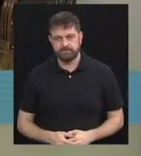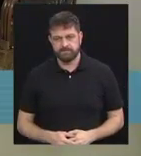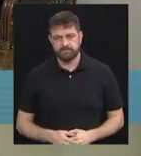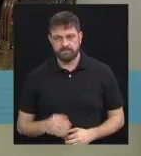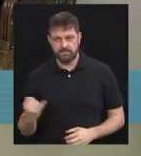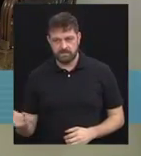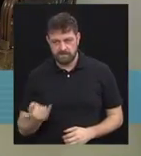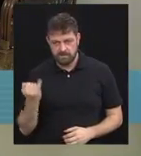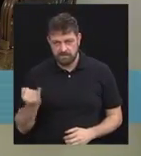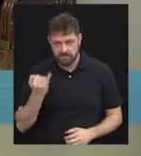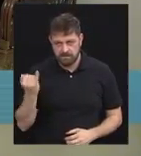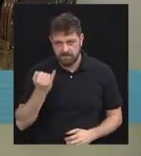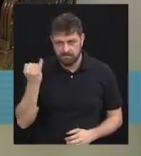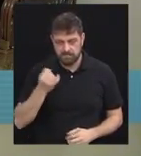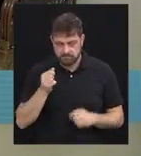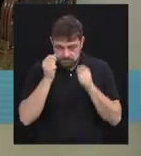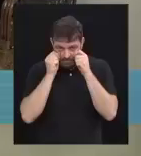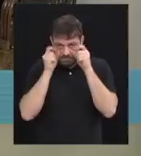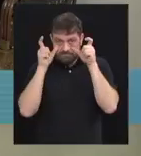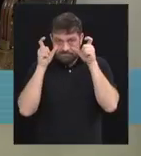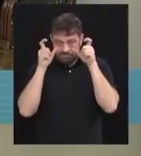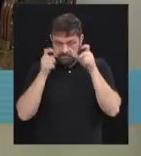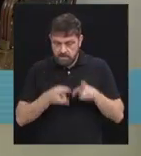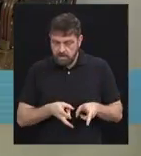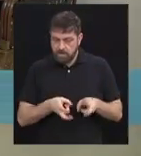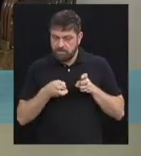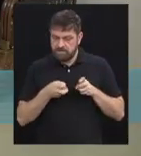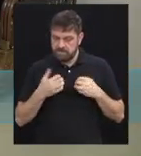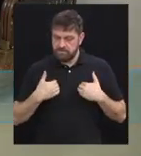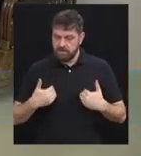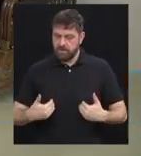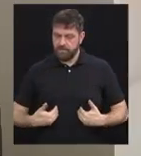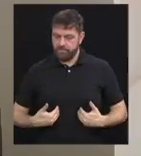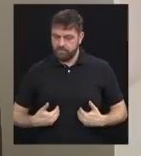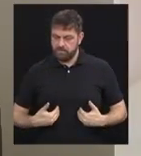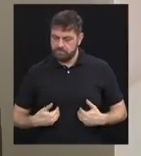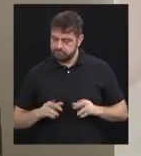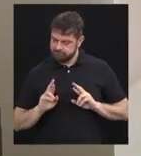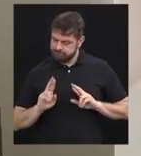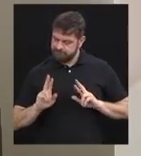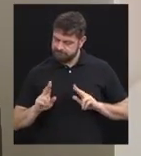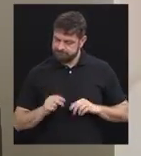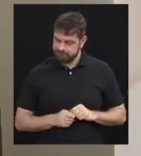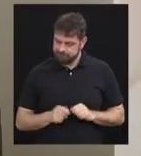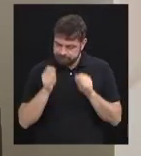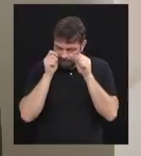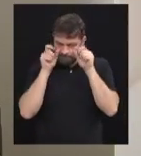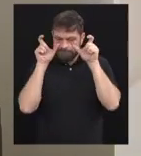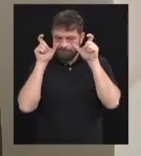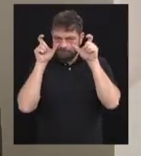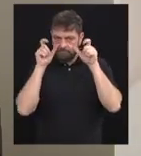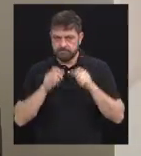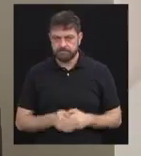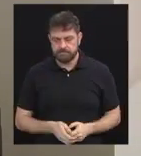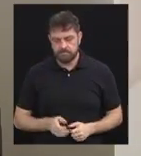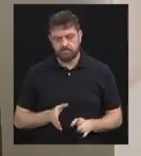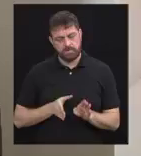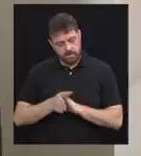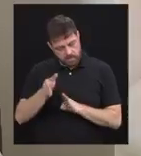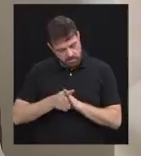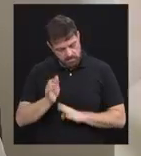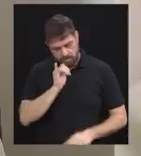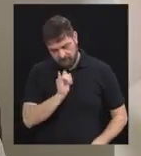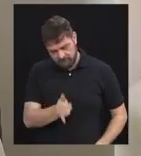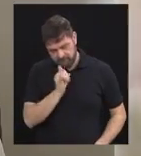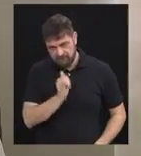isso que é importante ficar atento aos sinais que o corpo dá. Exatamente. A gente fala sempre, né,